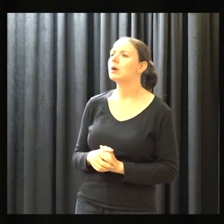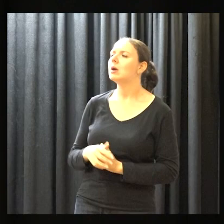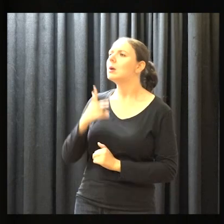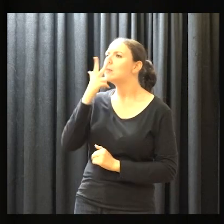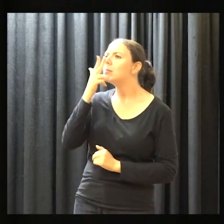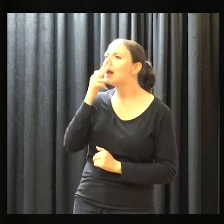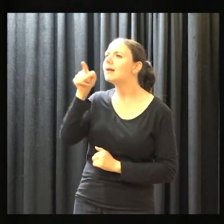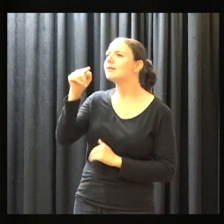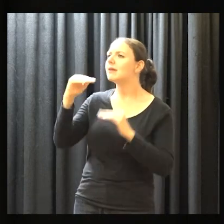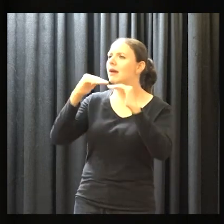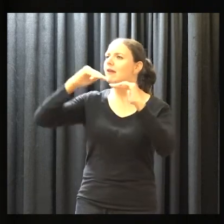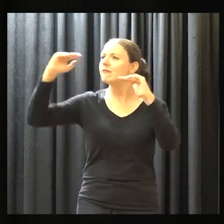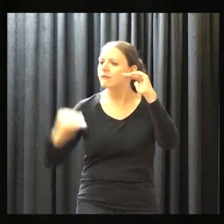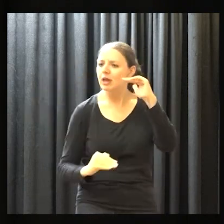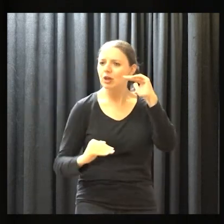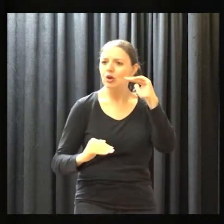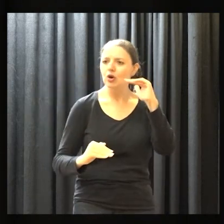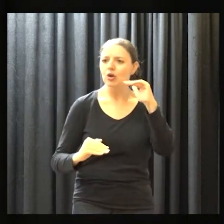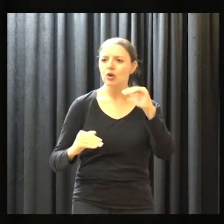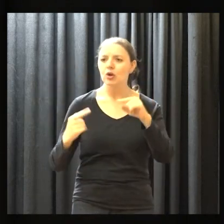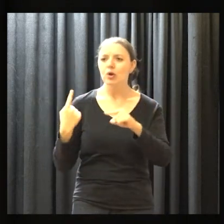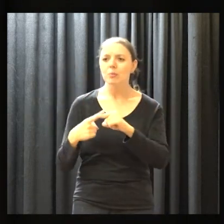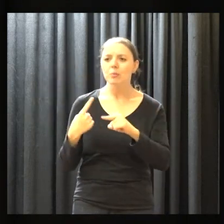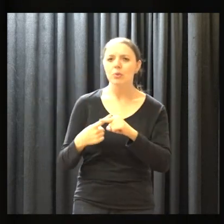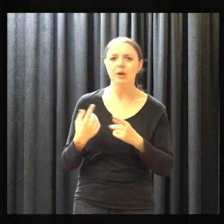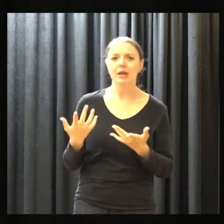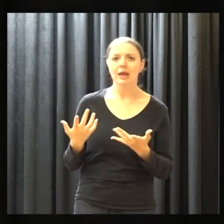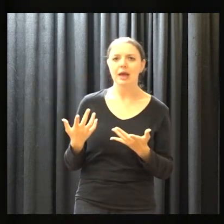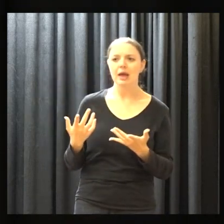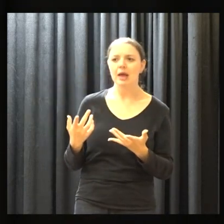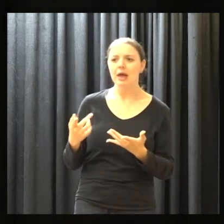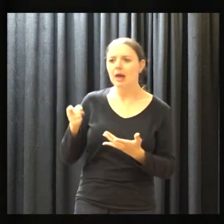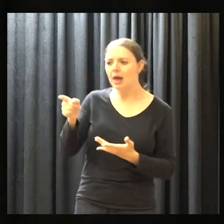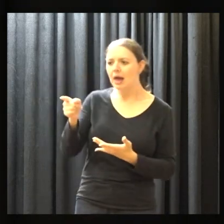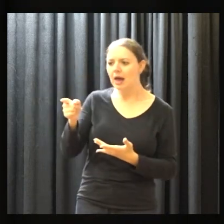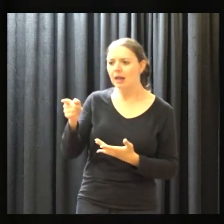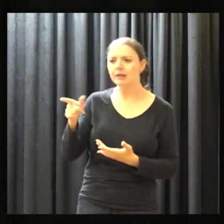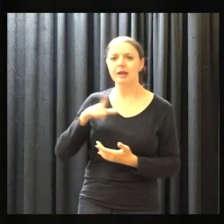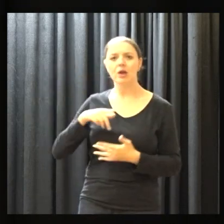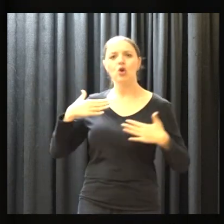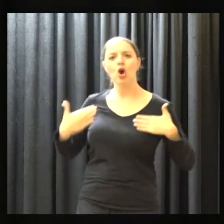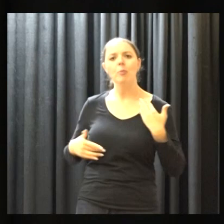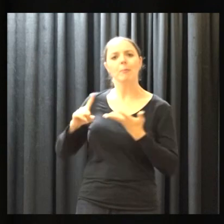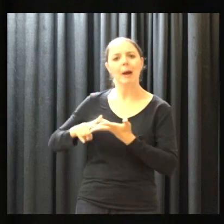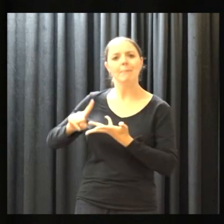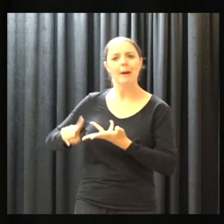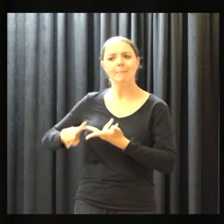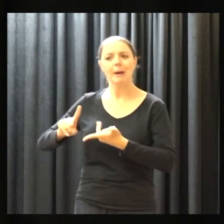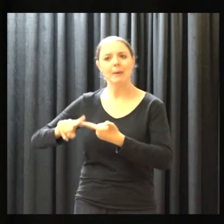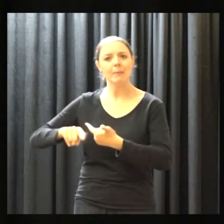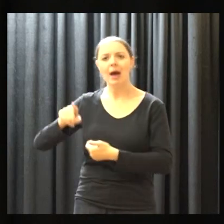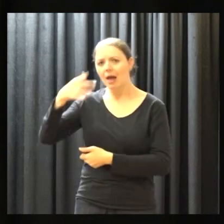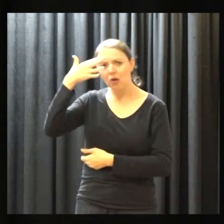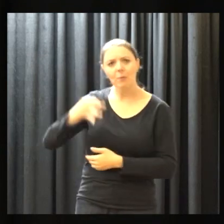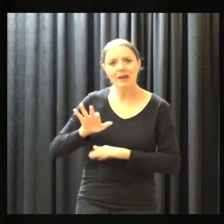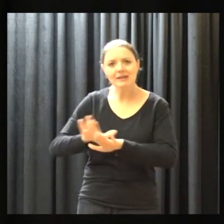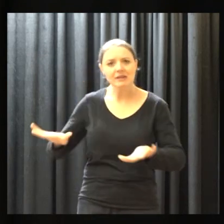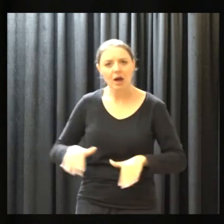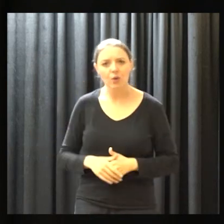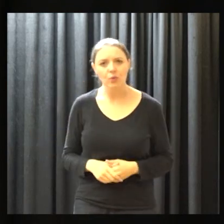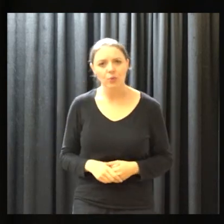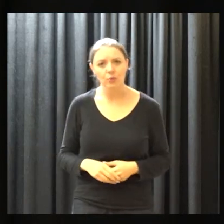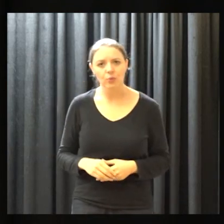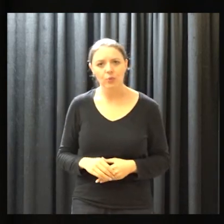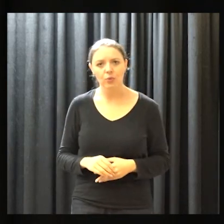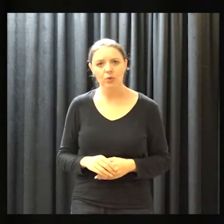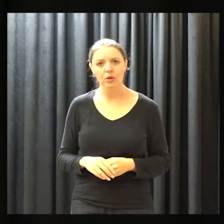inferior, porque ela tem um pênis perdido. Ela é essa interpretação, portanto. Então, assim,